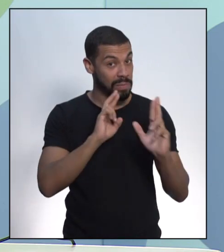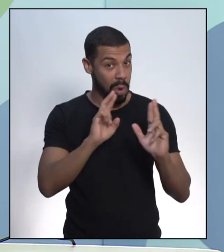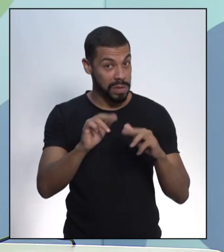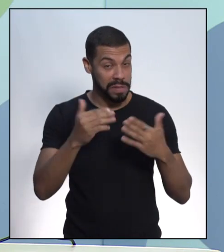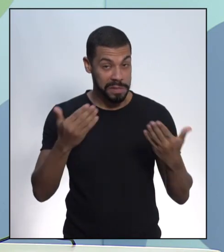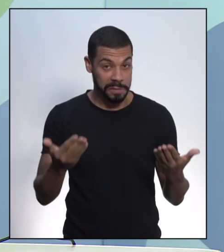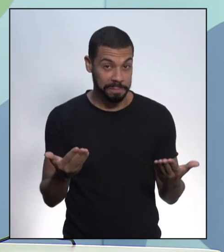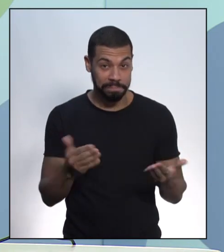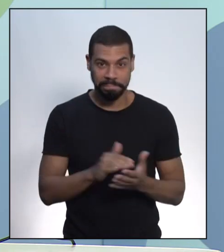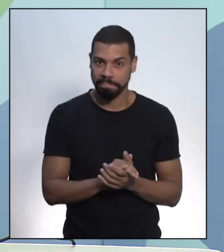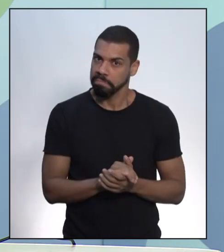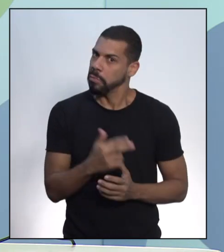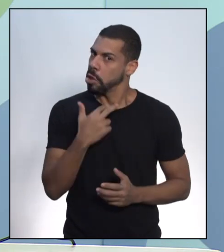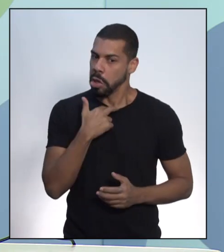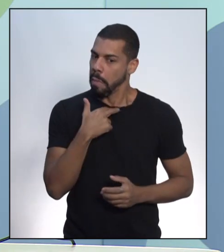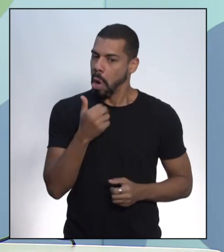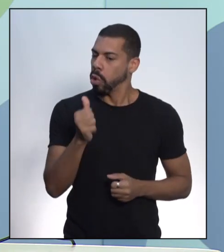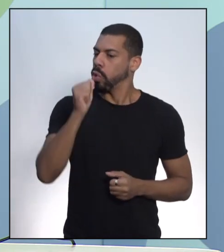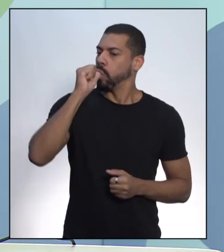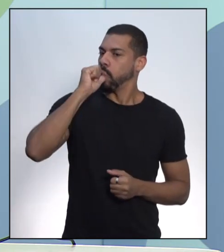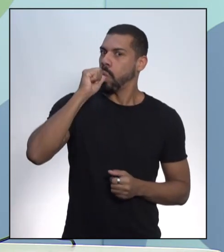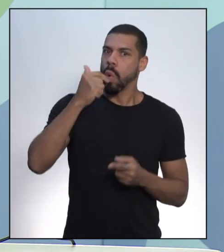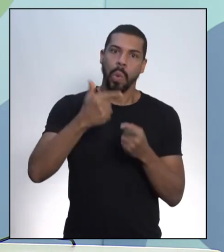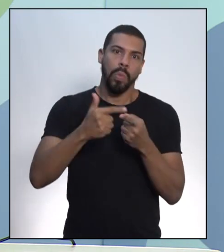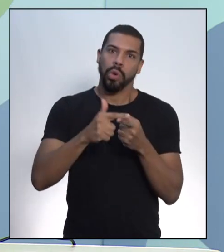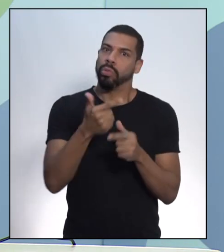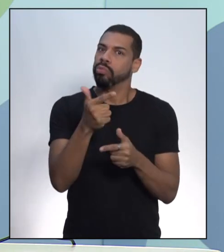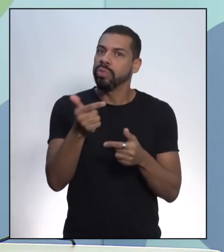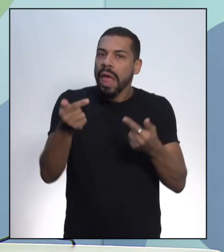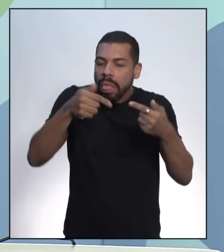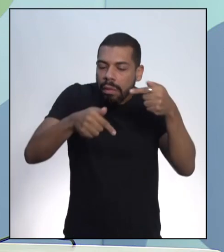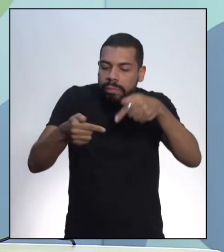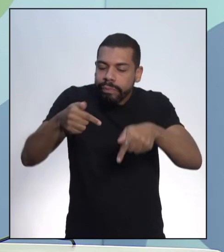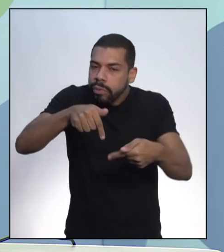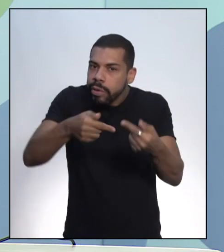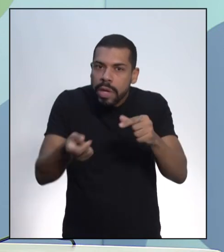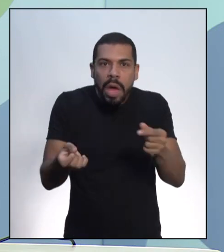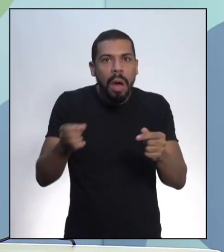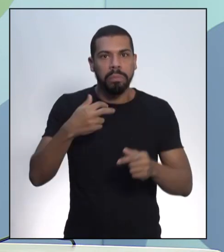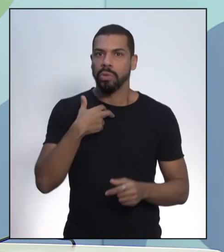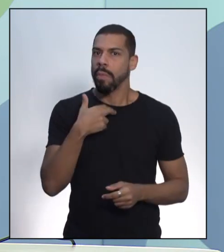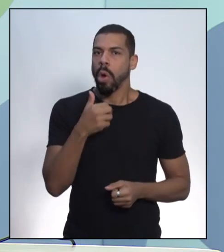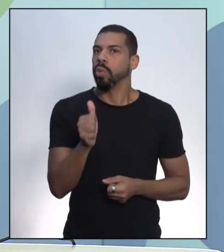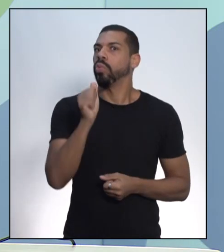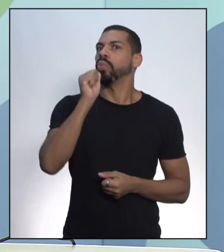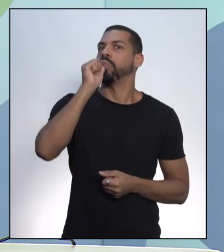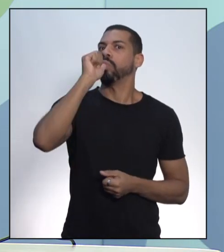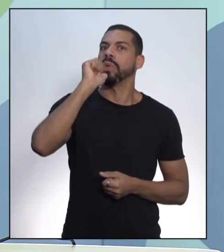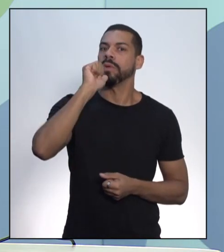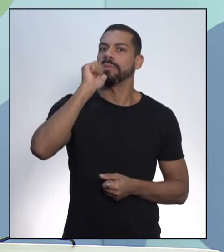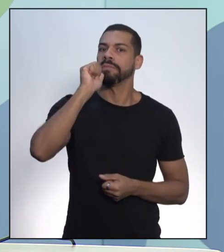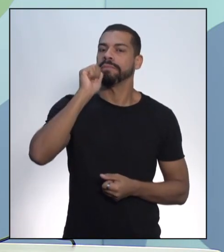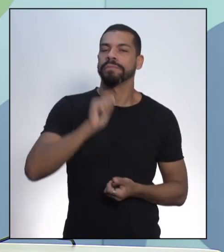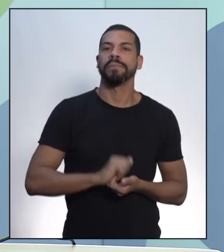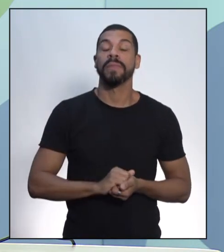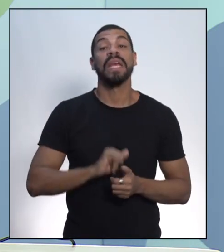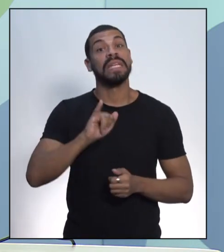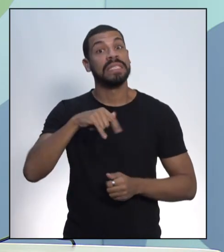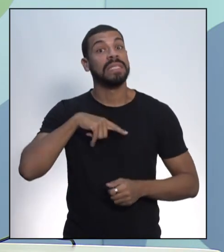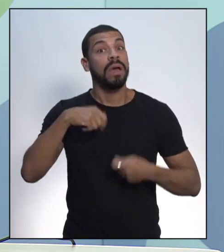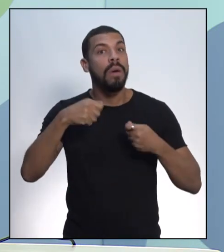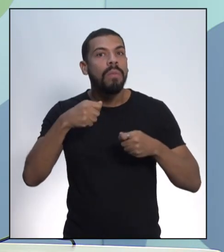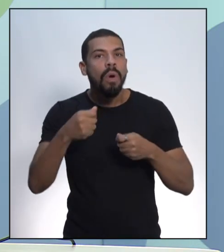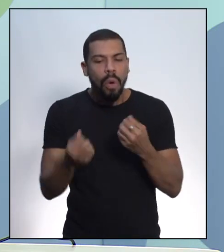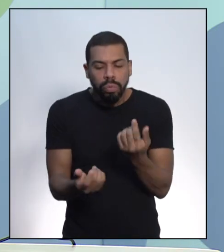seguintes. Não pode beber, porque não houve um processo químico. Não pode ser consumida, ou então, para ser consumida, tem